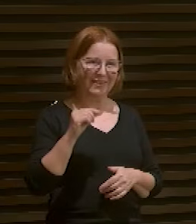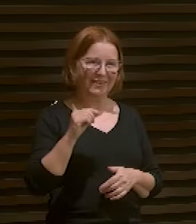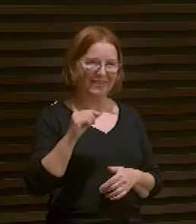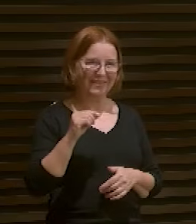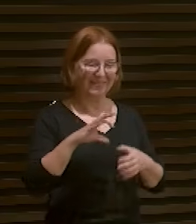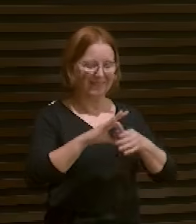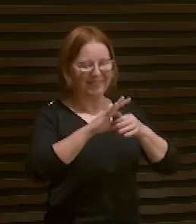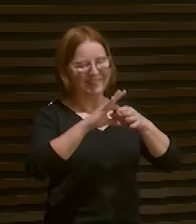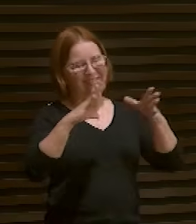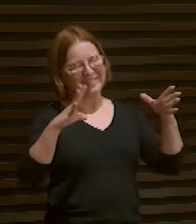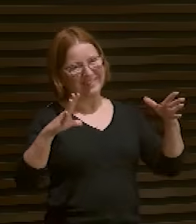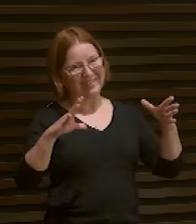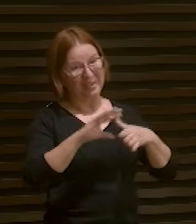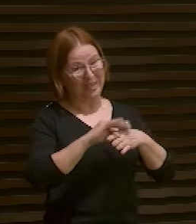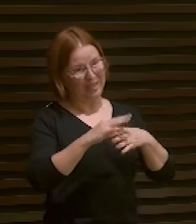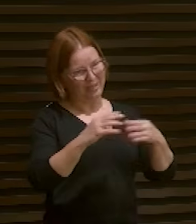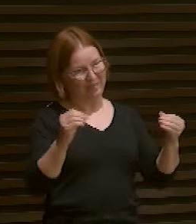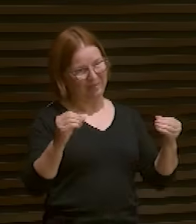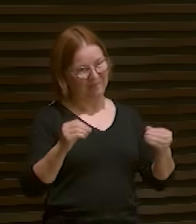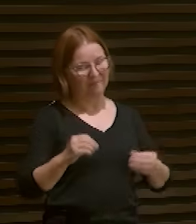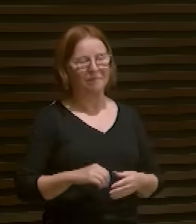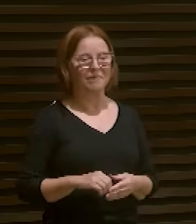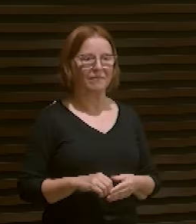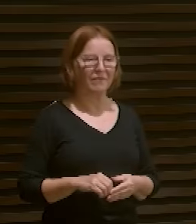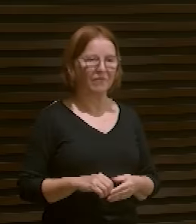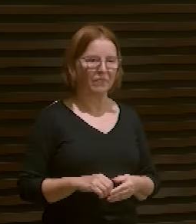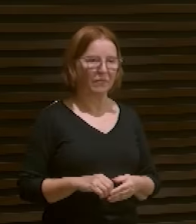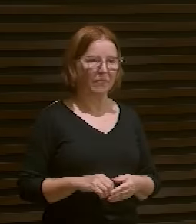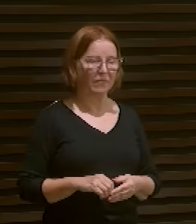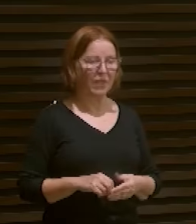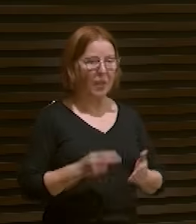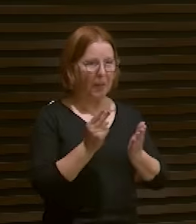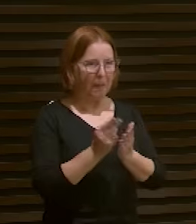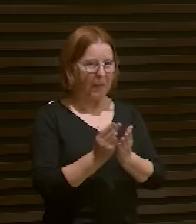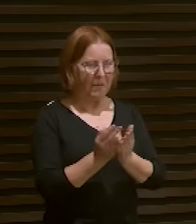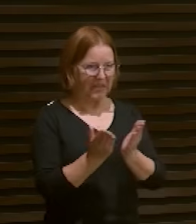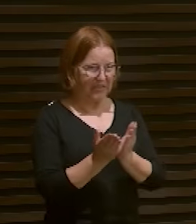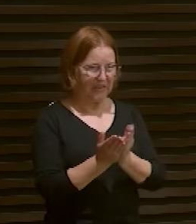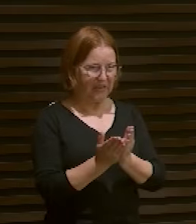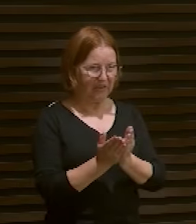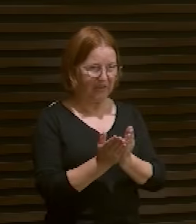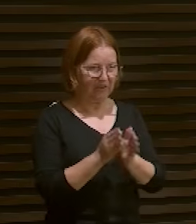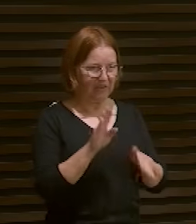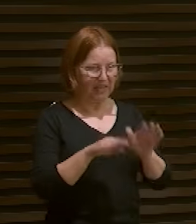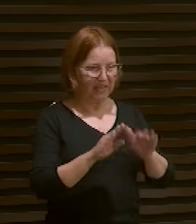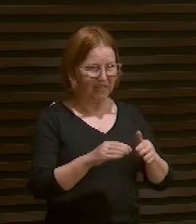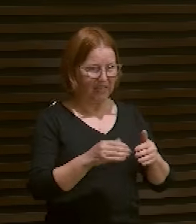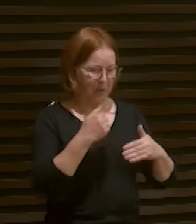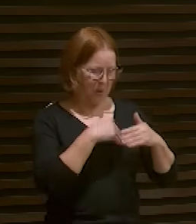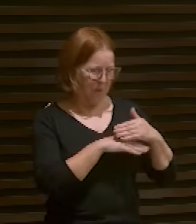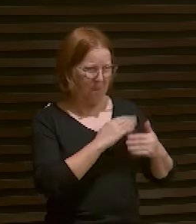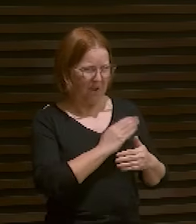Mesmo como cristãos, podemos e guardamos em nossos corações sentimentos de vingança com aqueles